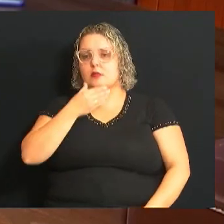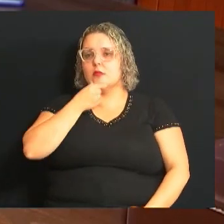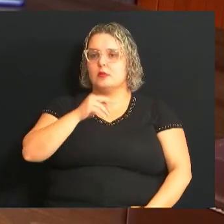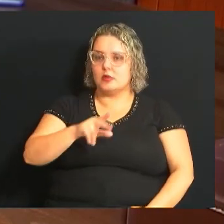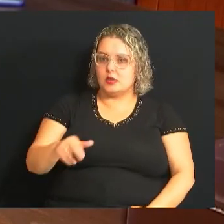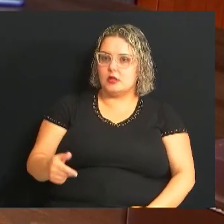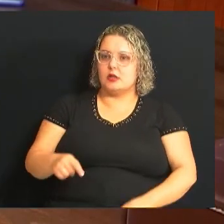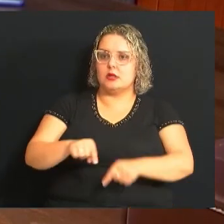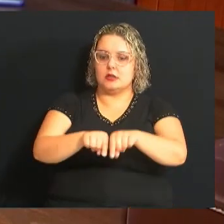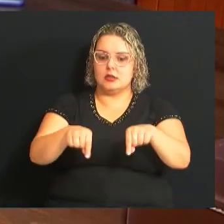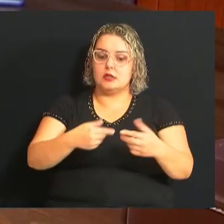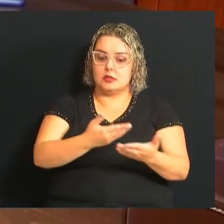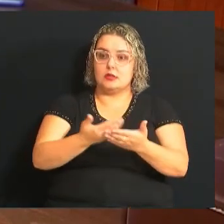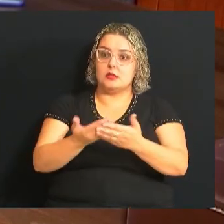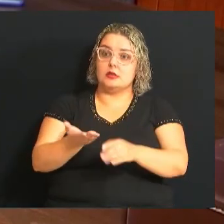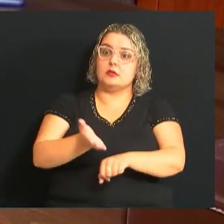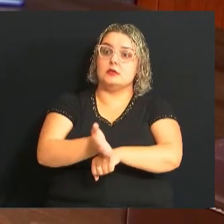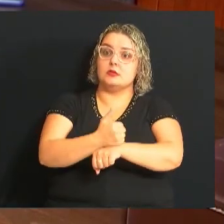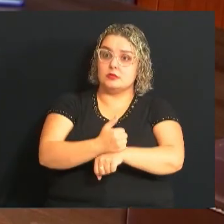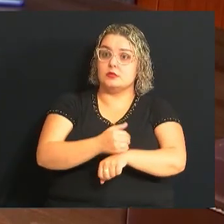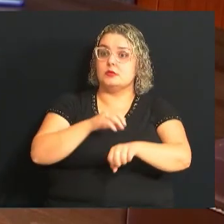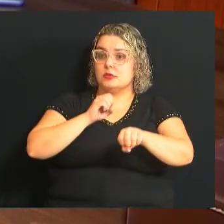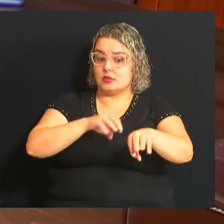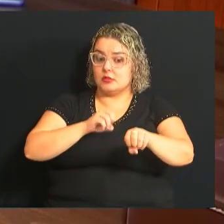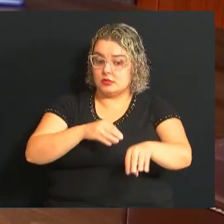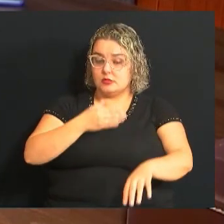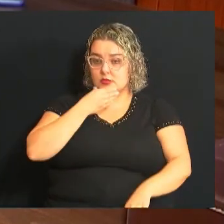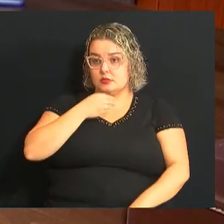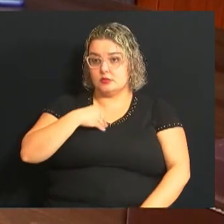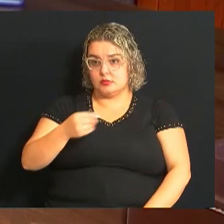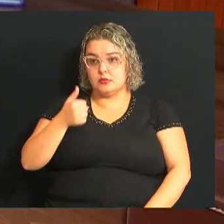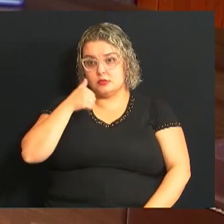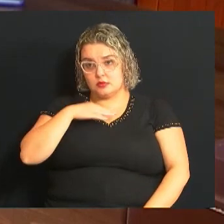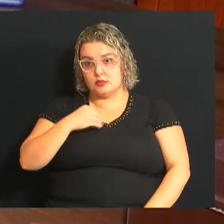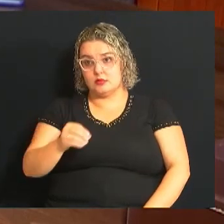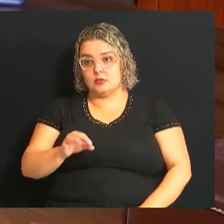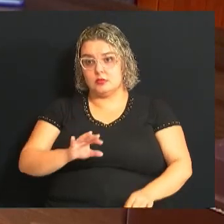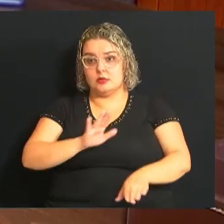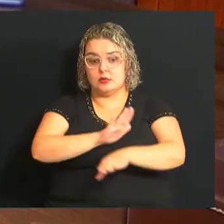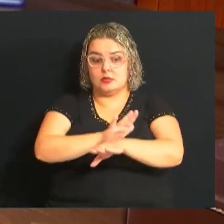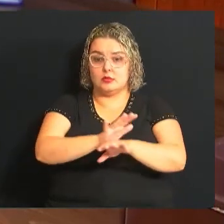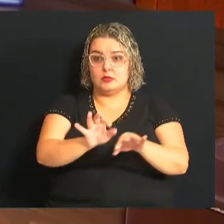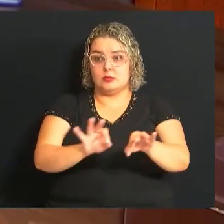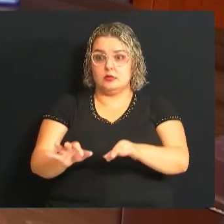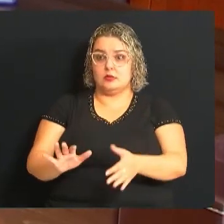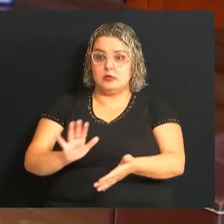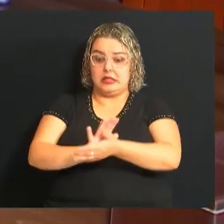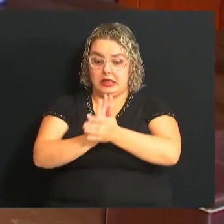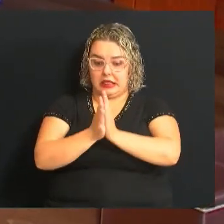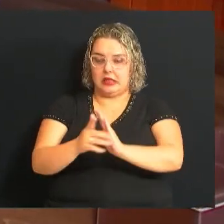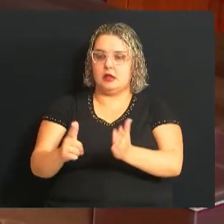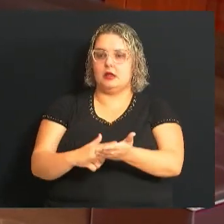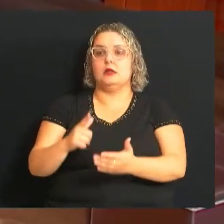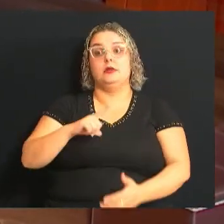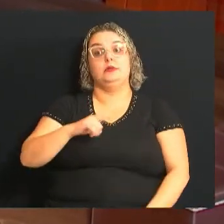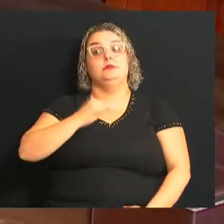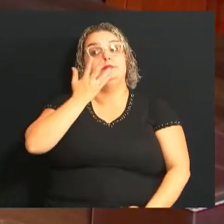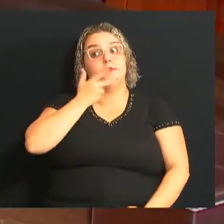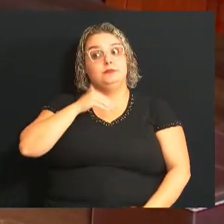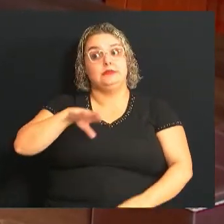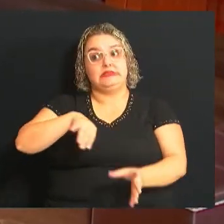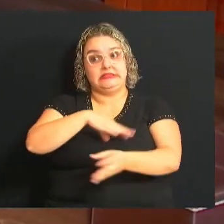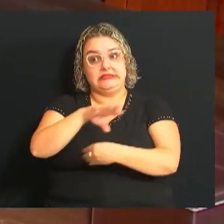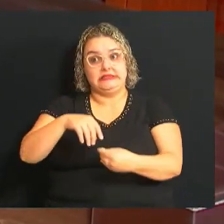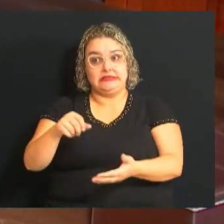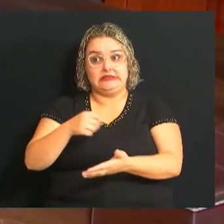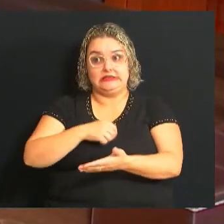também já ensina o filho a deixar tudo organizado, não destruir muito o livro, porque tem criança que deixa o livro todo